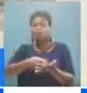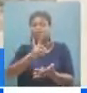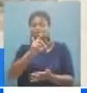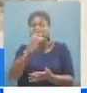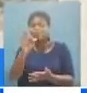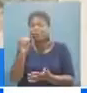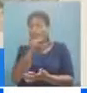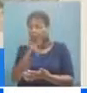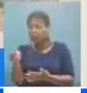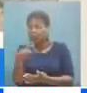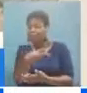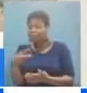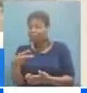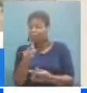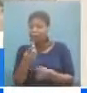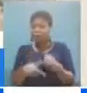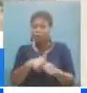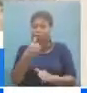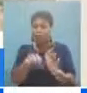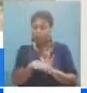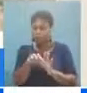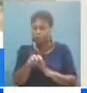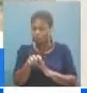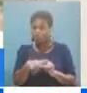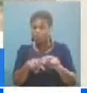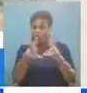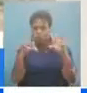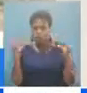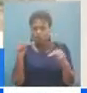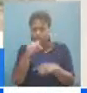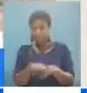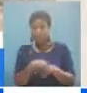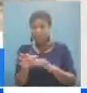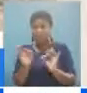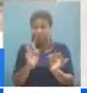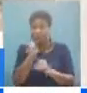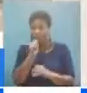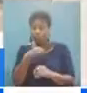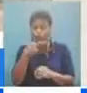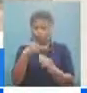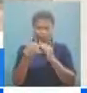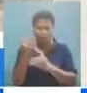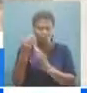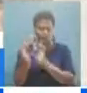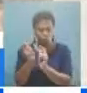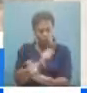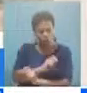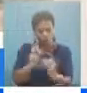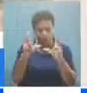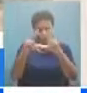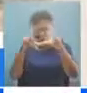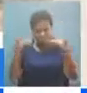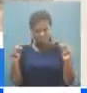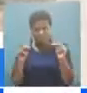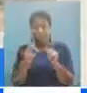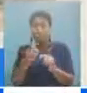mil euros para melhorarmos as condições de saneamento aqui, tratando esta água que está a ver aqui, toda esta zona,